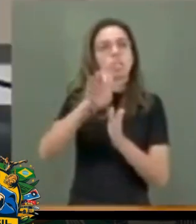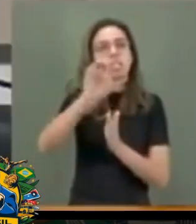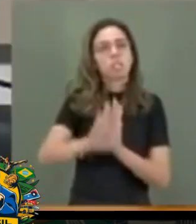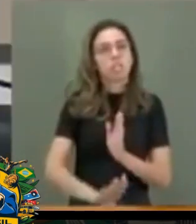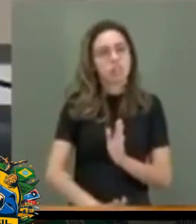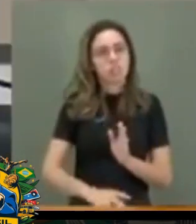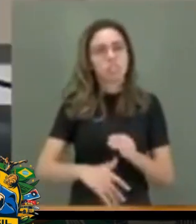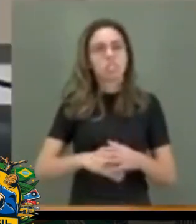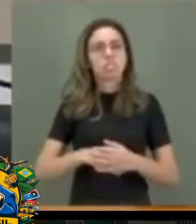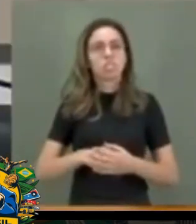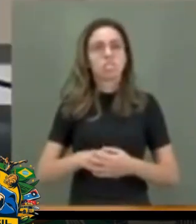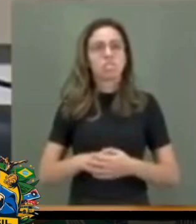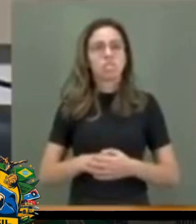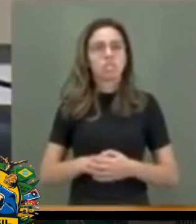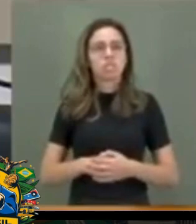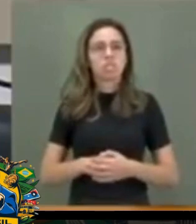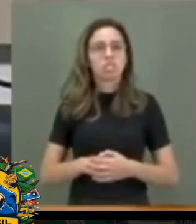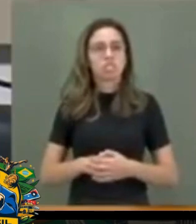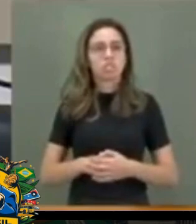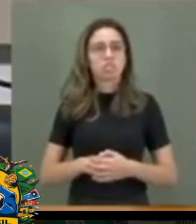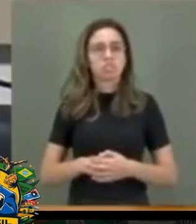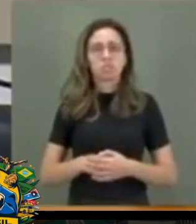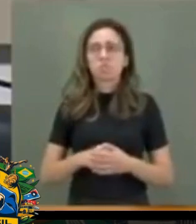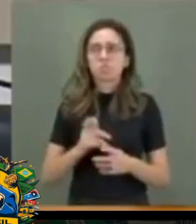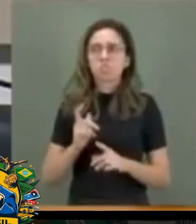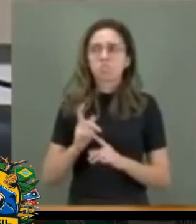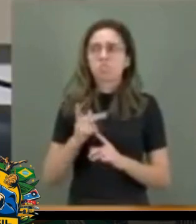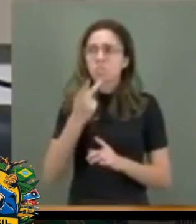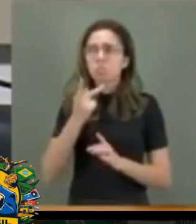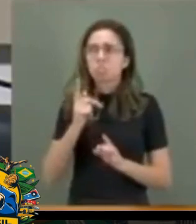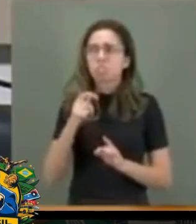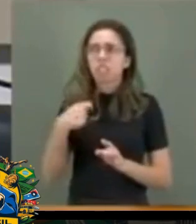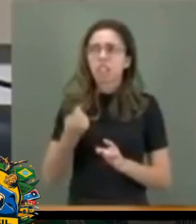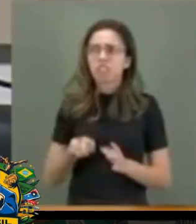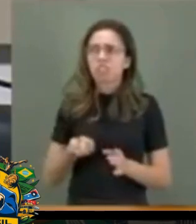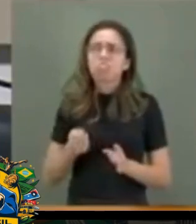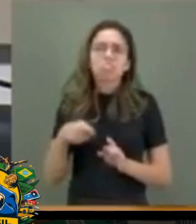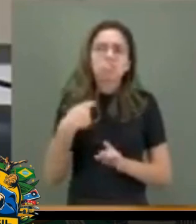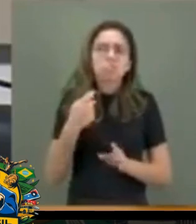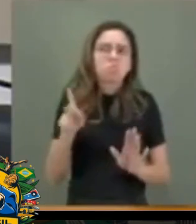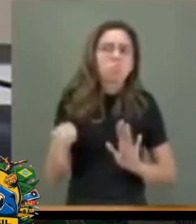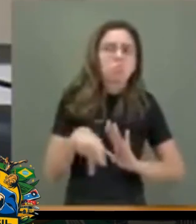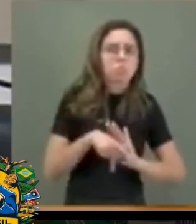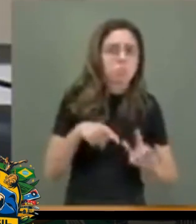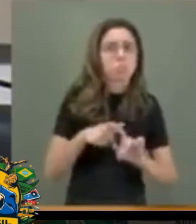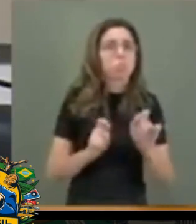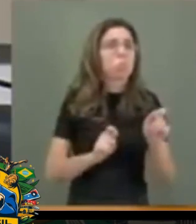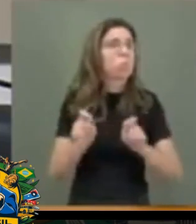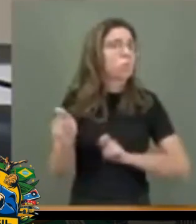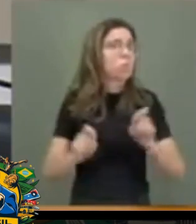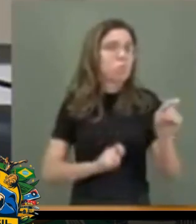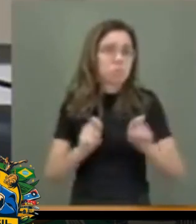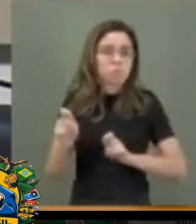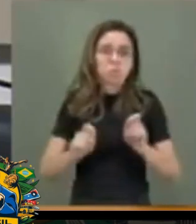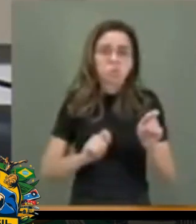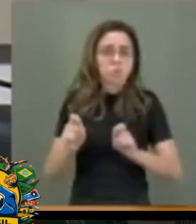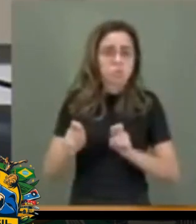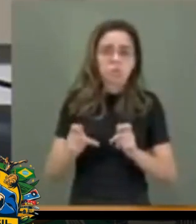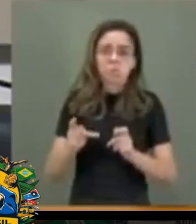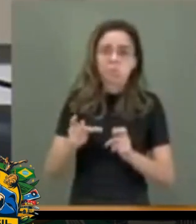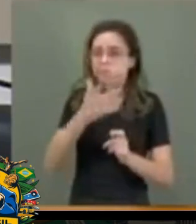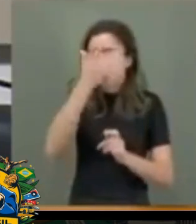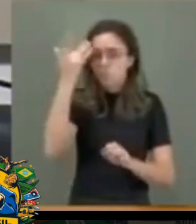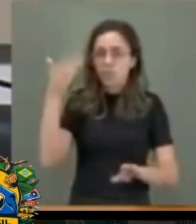pergunta quem, assim especificamente. Porque o controle migratório ele faz isso diuturnamente.